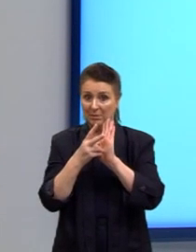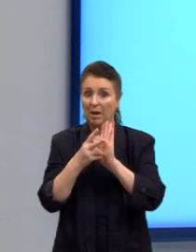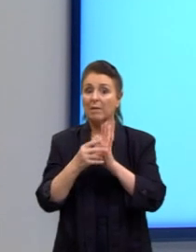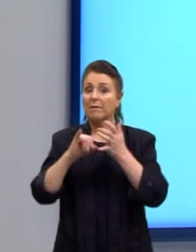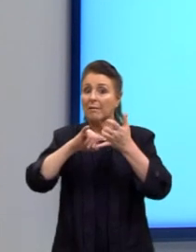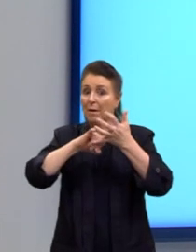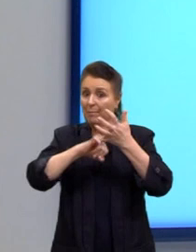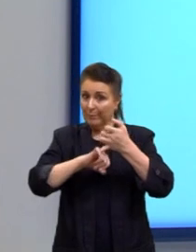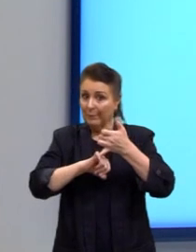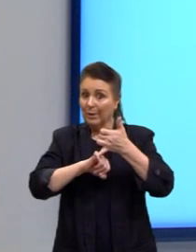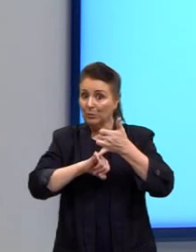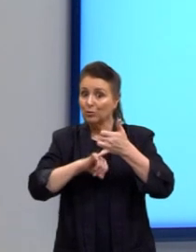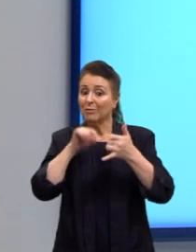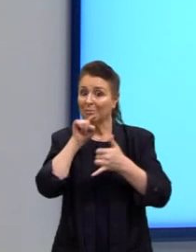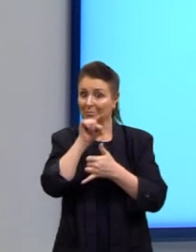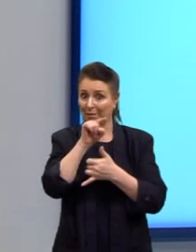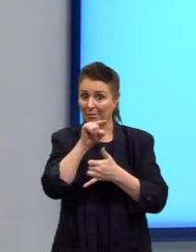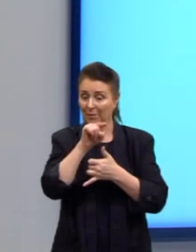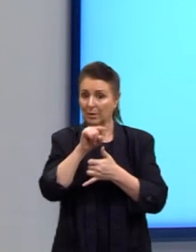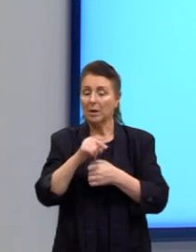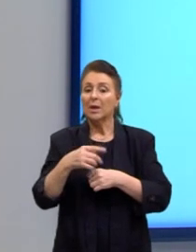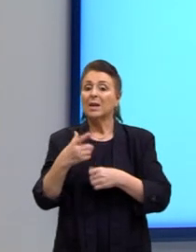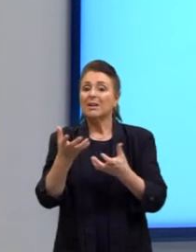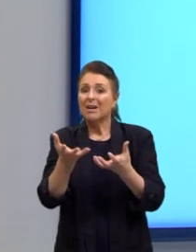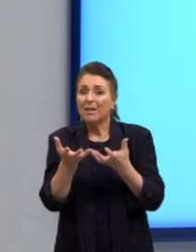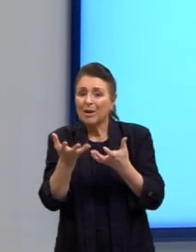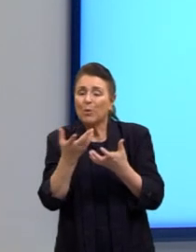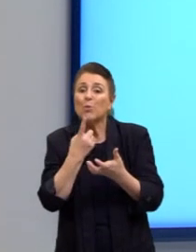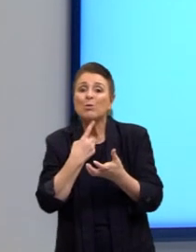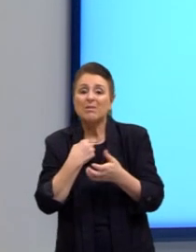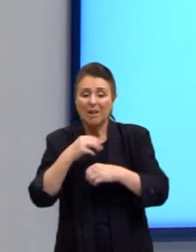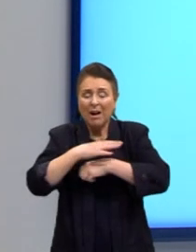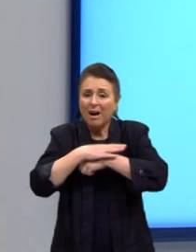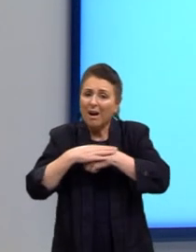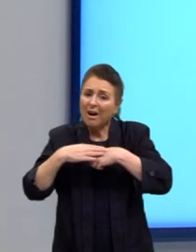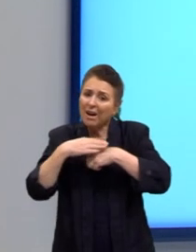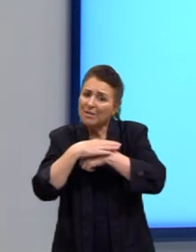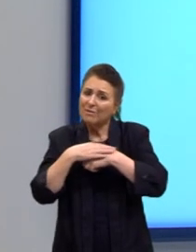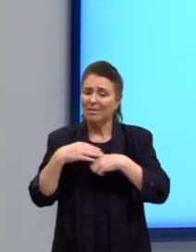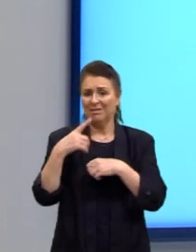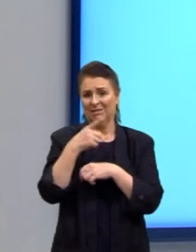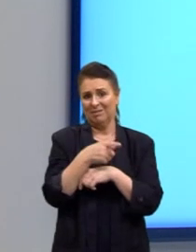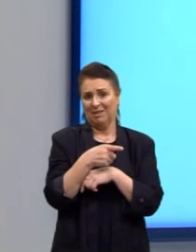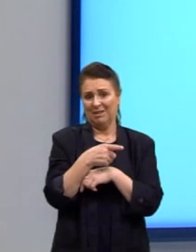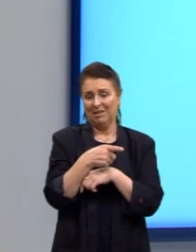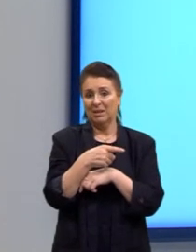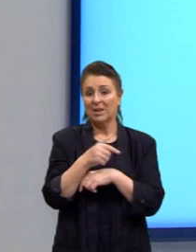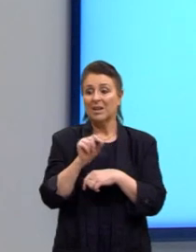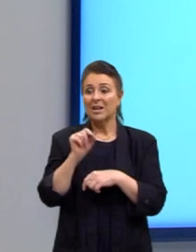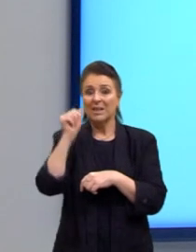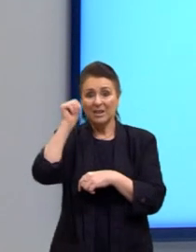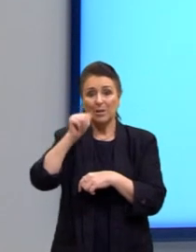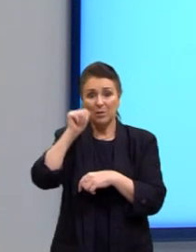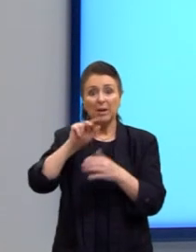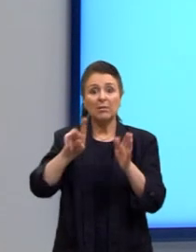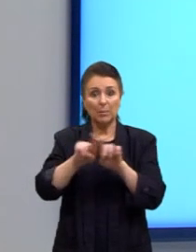afeto talvez não aconteça a propicia né propicia